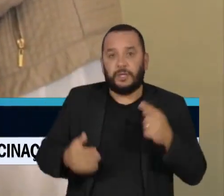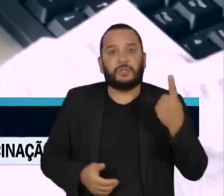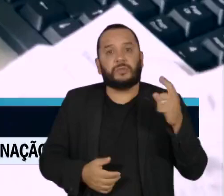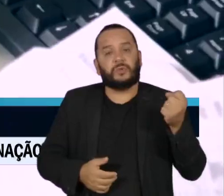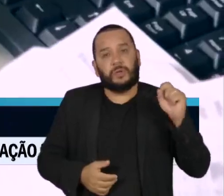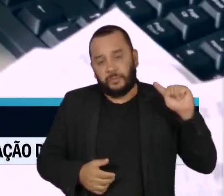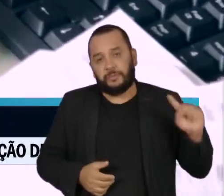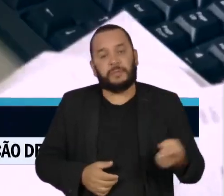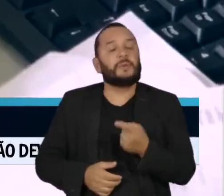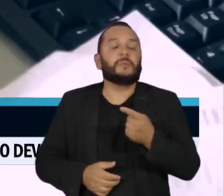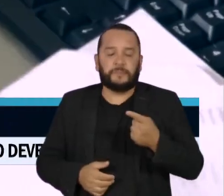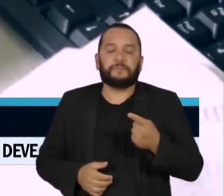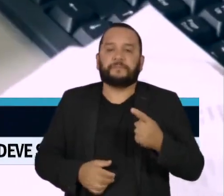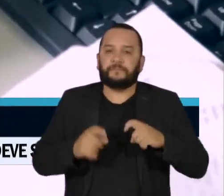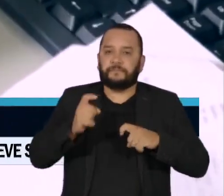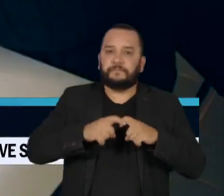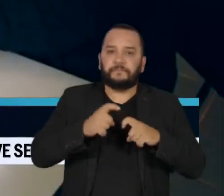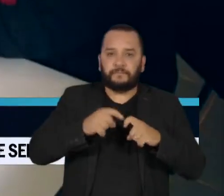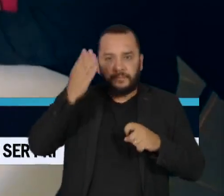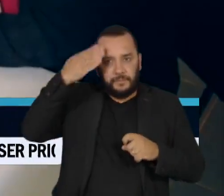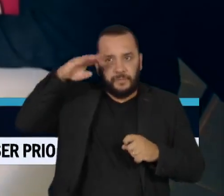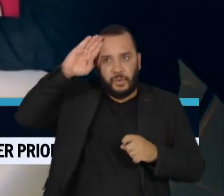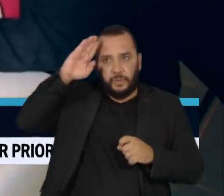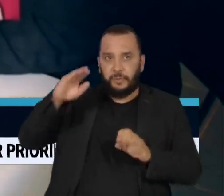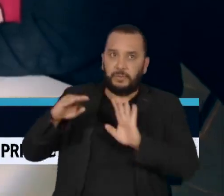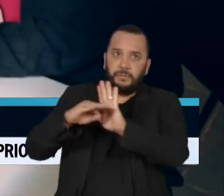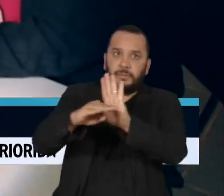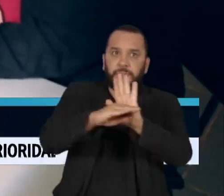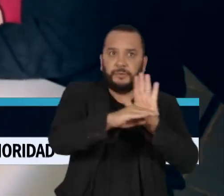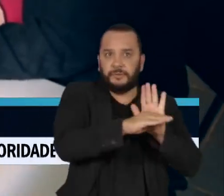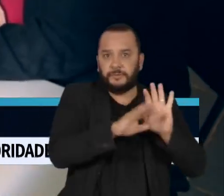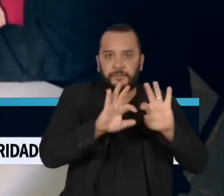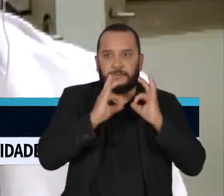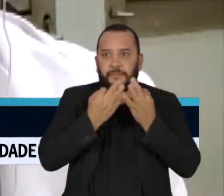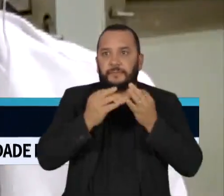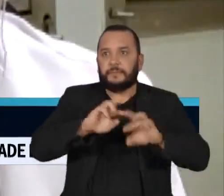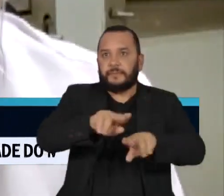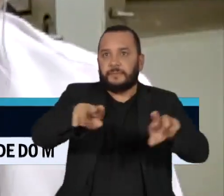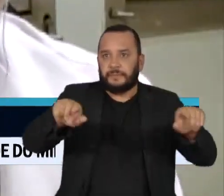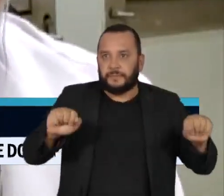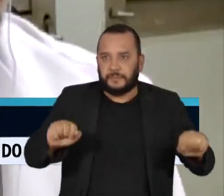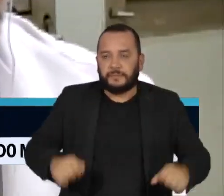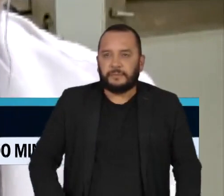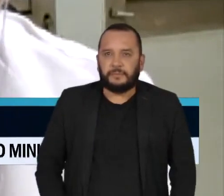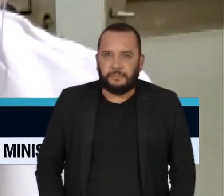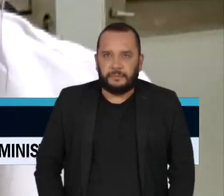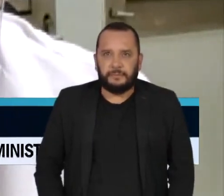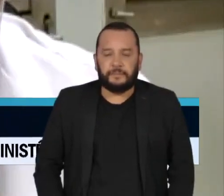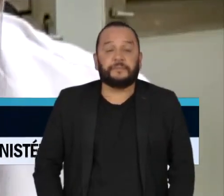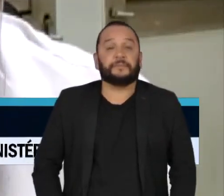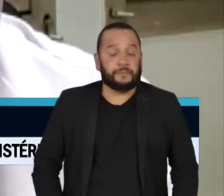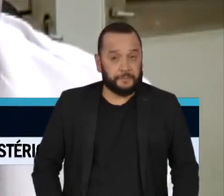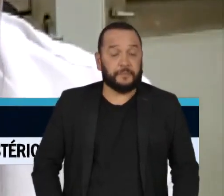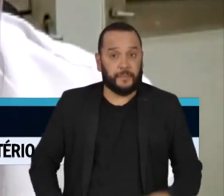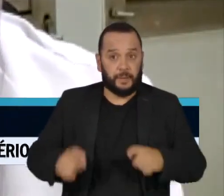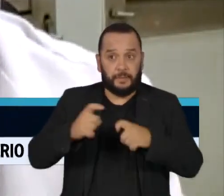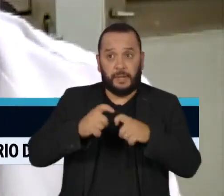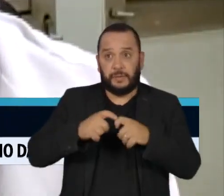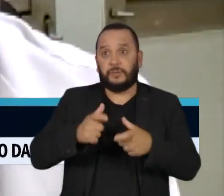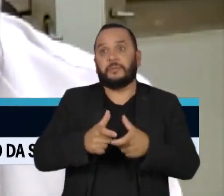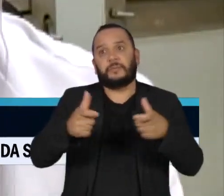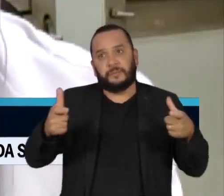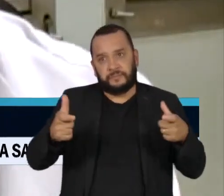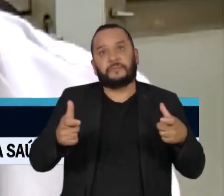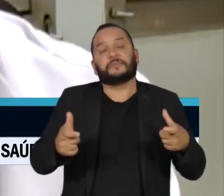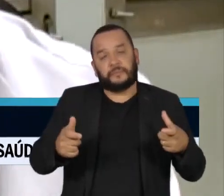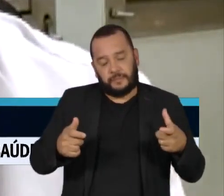estrangeiros vindos de Cuba levaram à saúde básica para milhares de famílias tão mais médicos é uma ponta de lança é